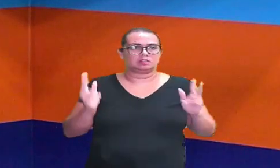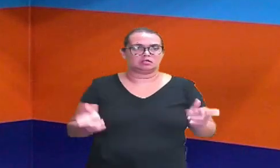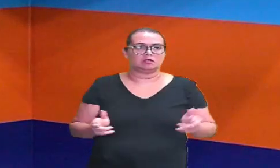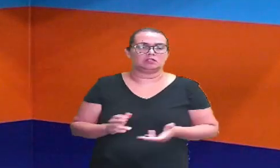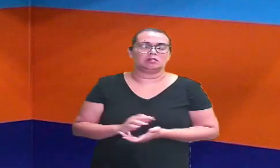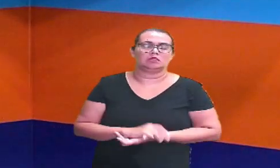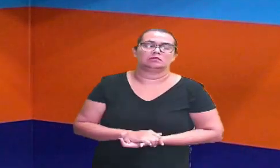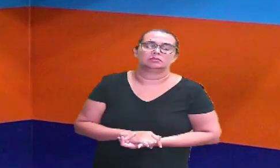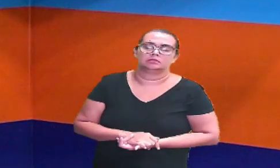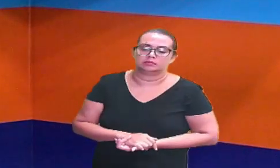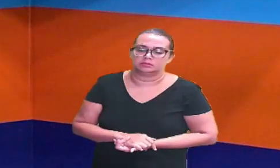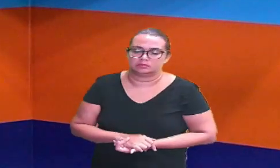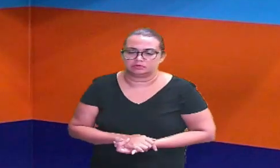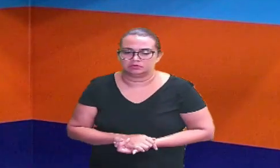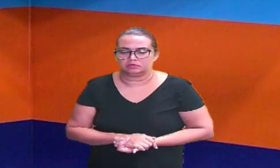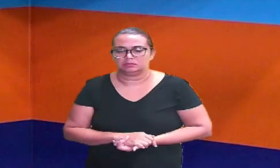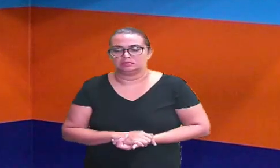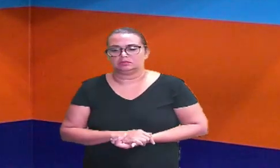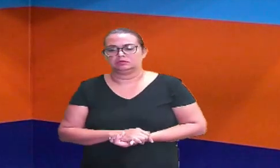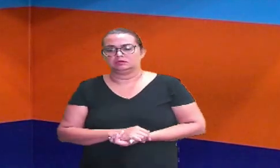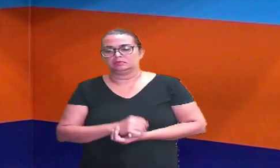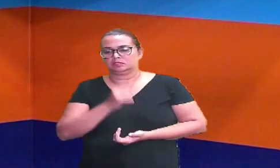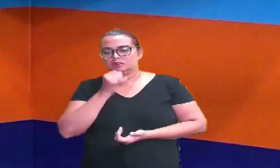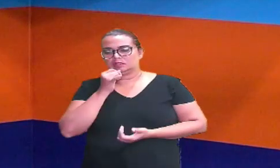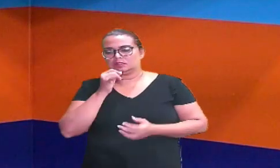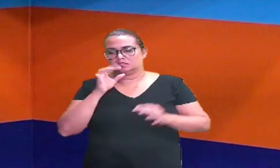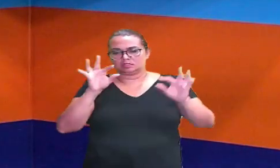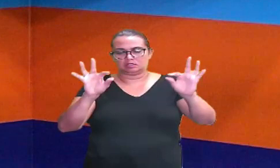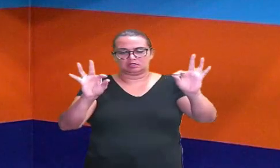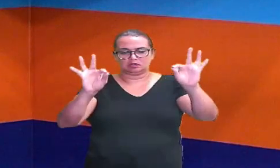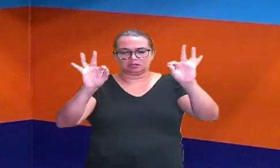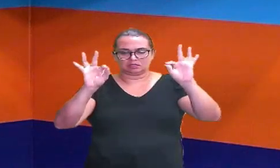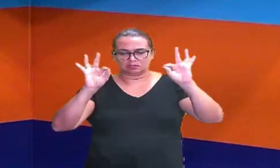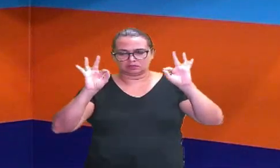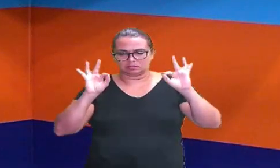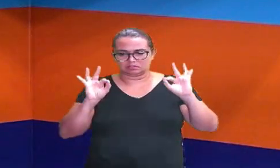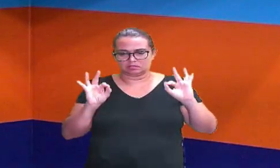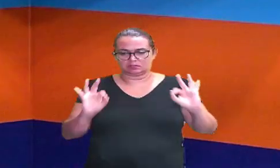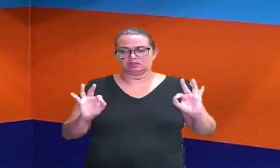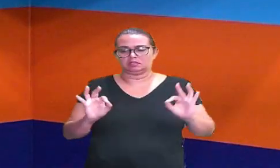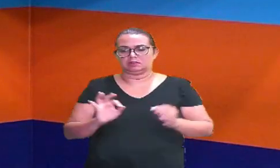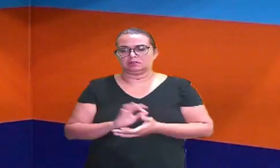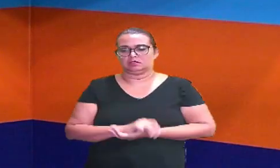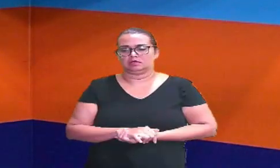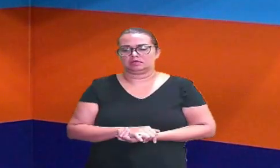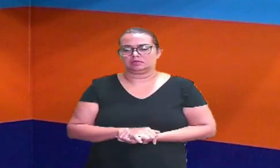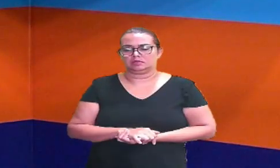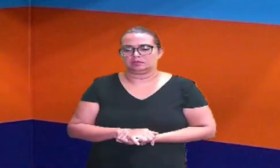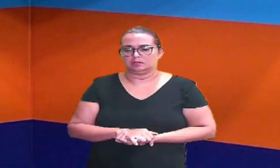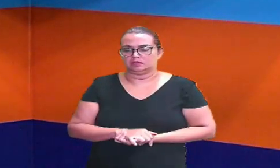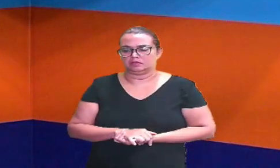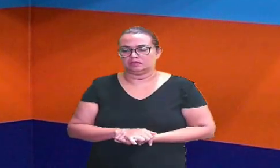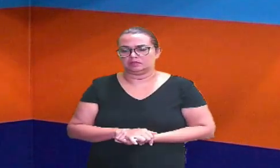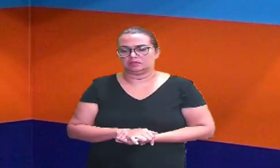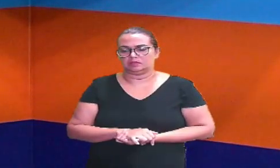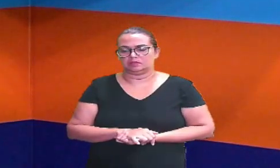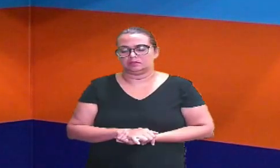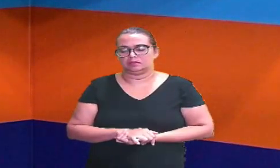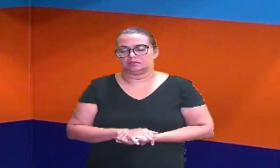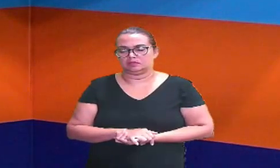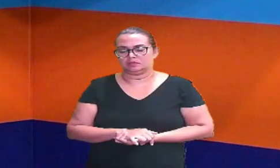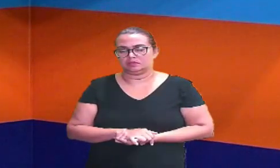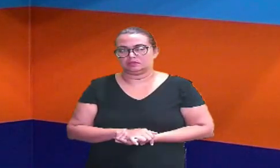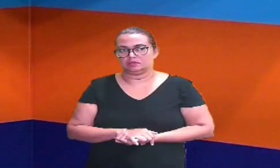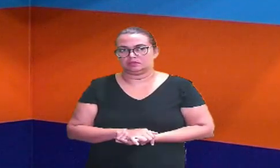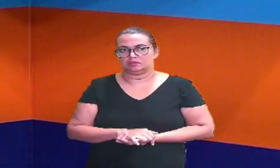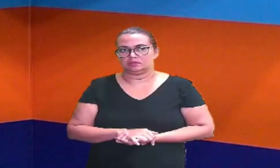imaginar, ó, peguei a reta S, vou pegar a reta R, perdão, e vou colocar em cima, ó, da